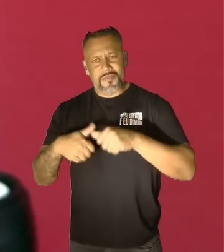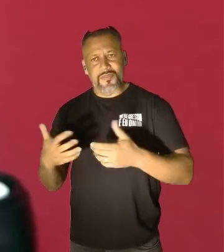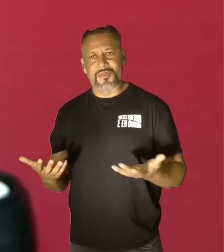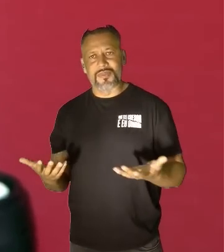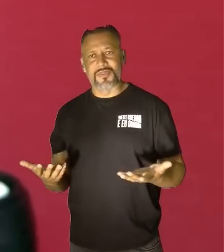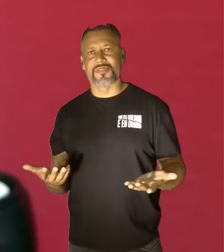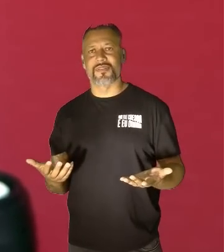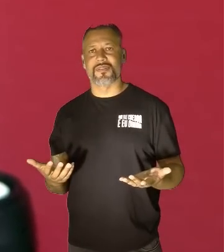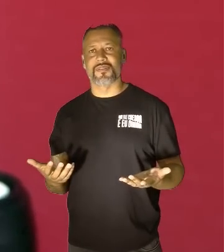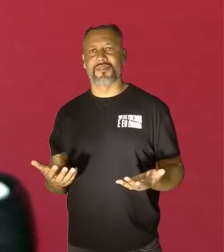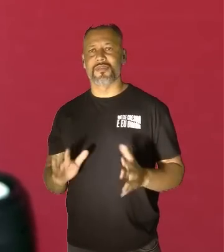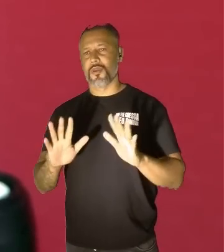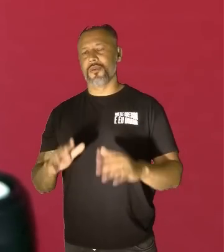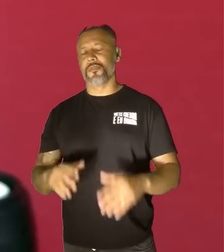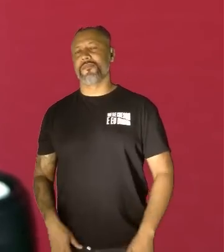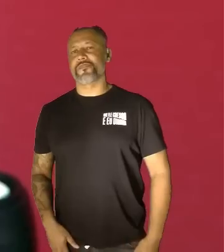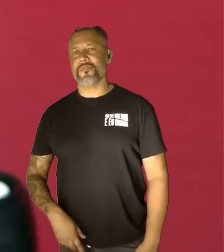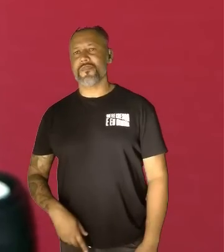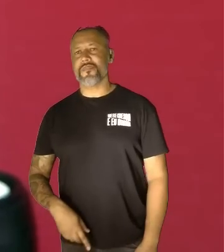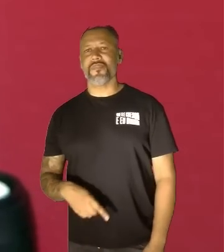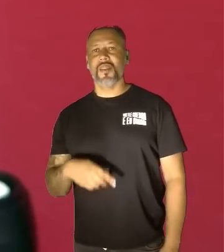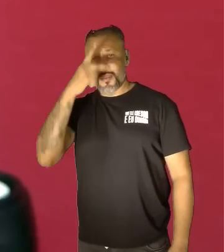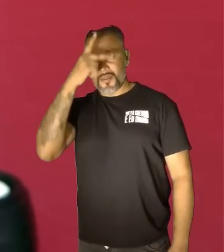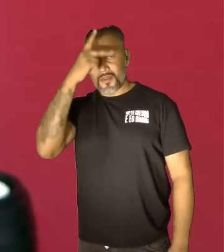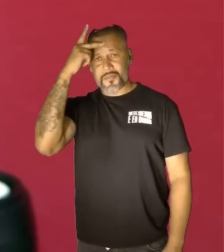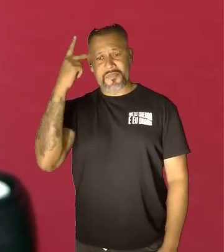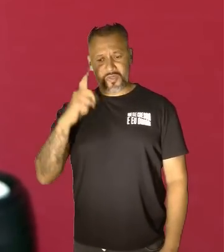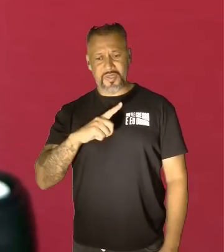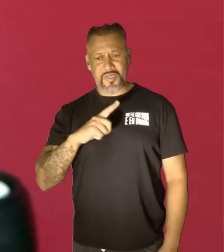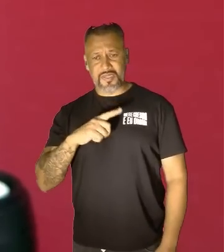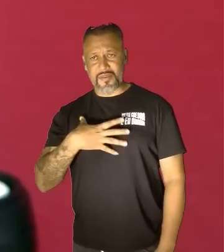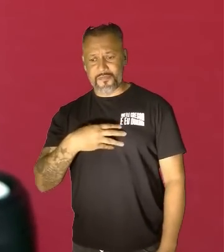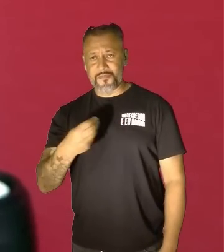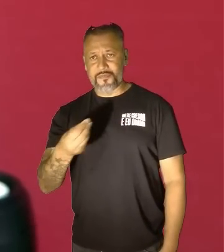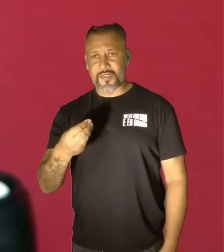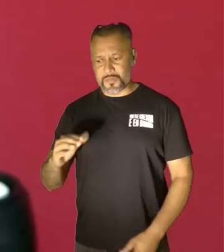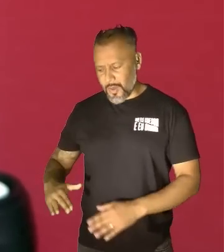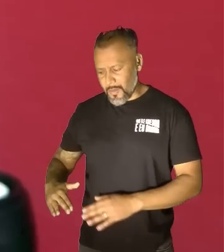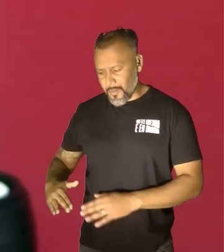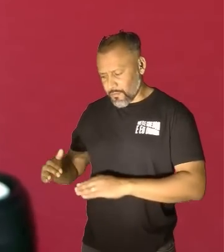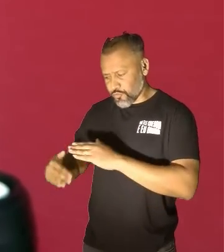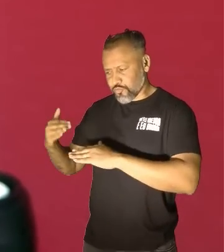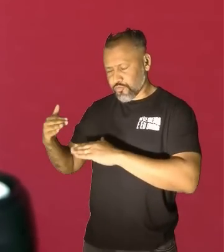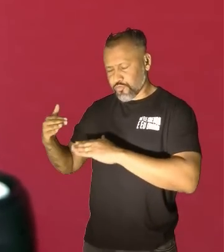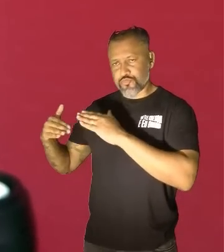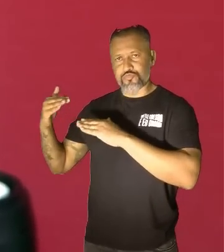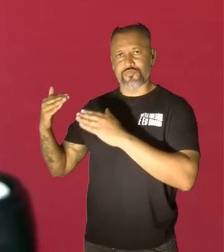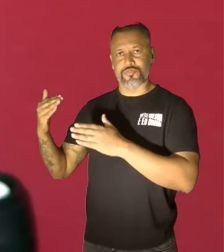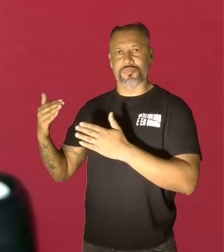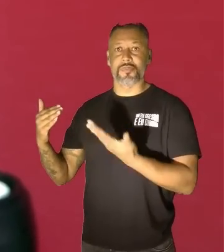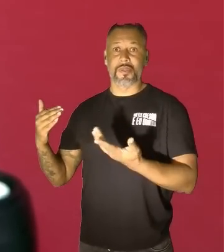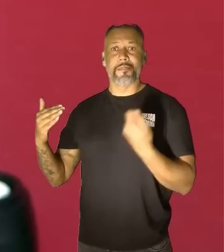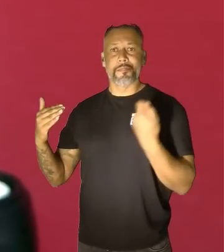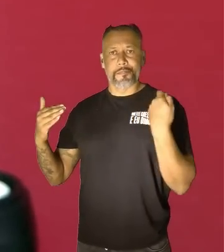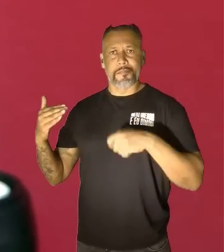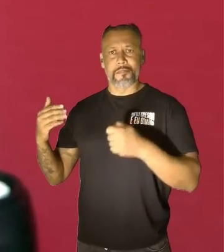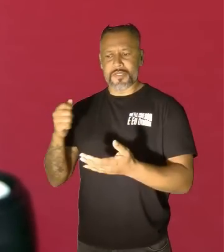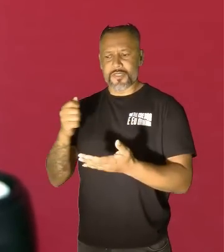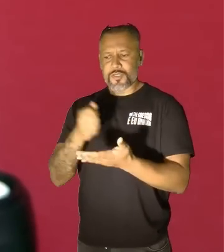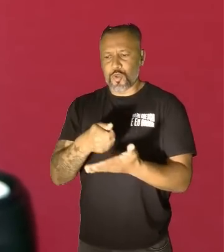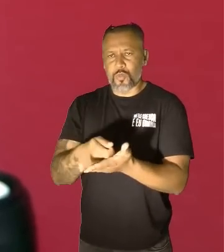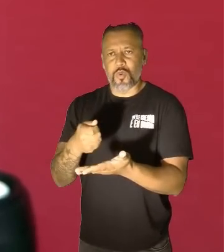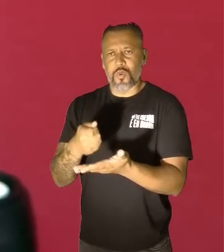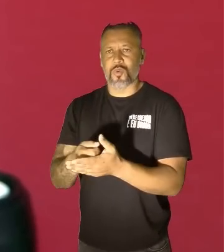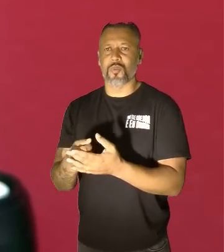filhos em fase de crescimento sabe como gasta com roupa, é ou não é? Porque você compra sapato, já